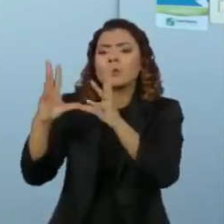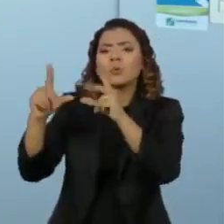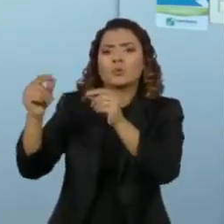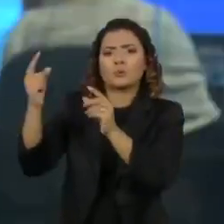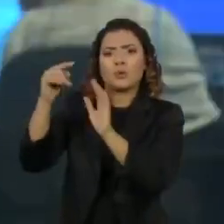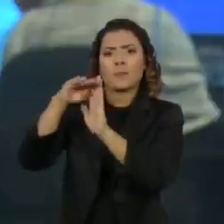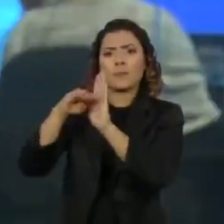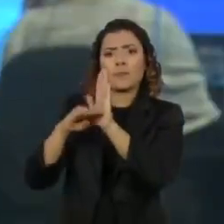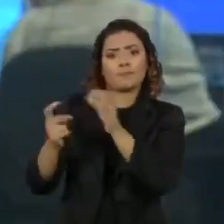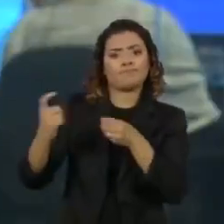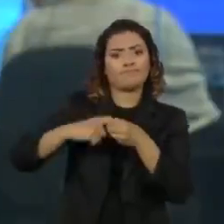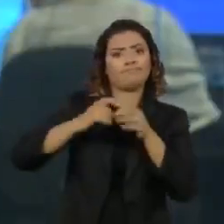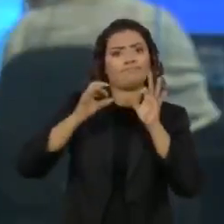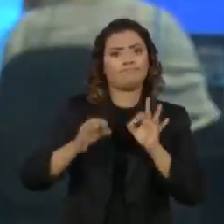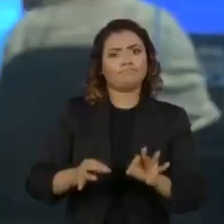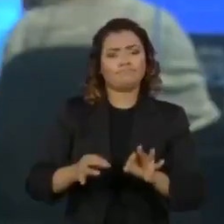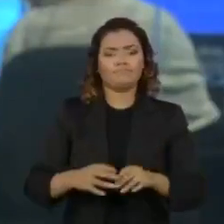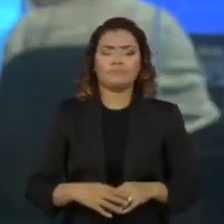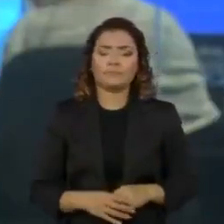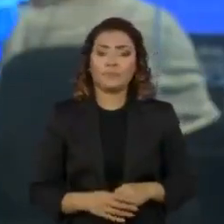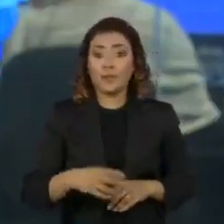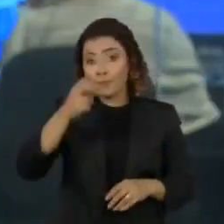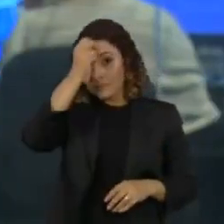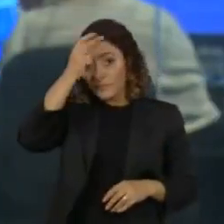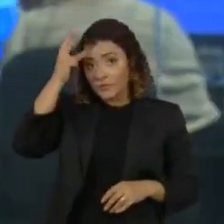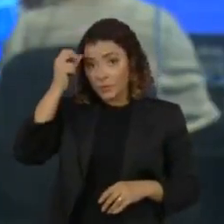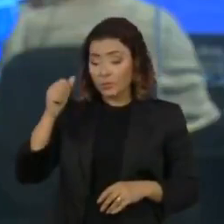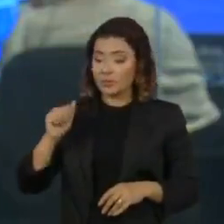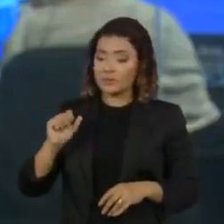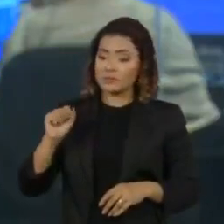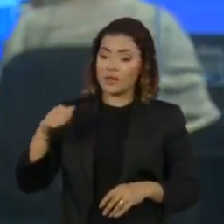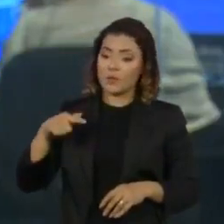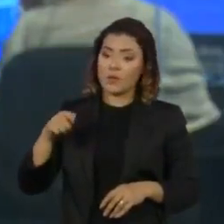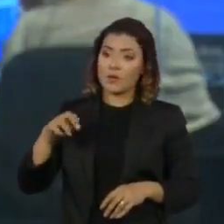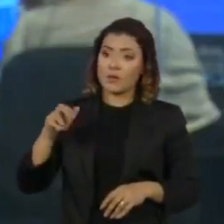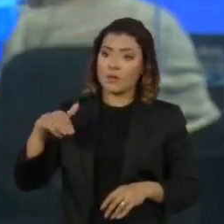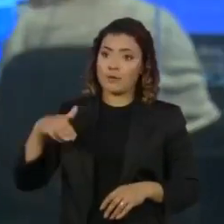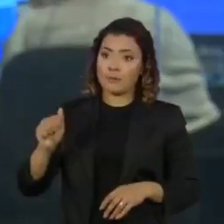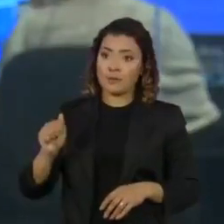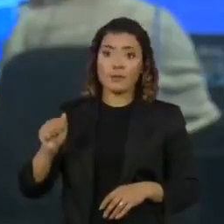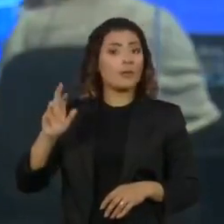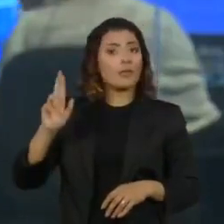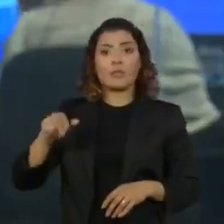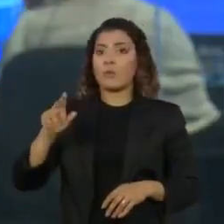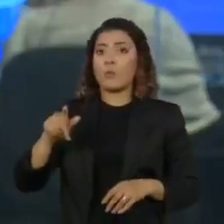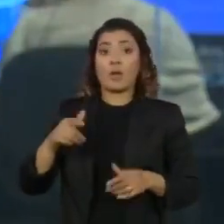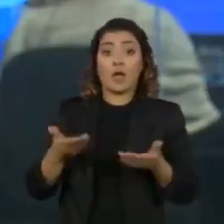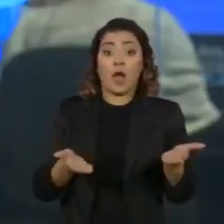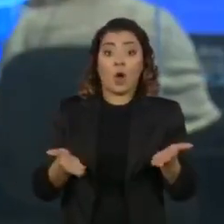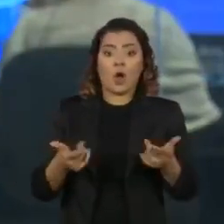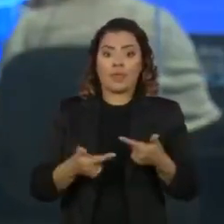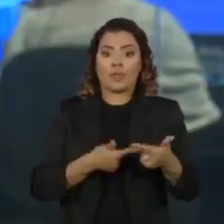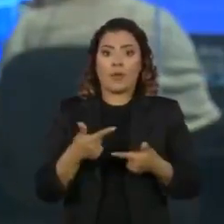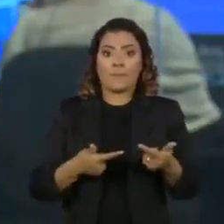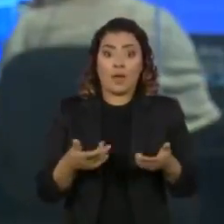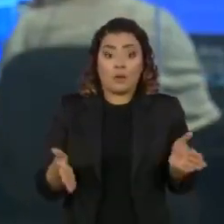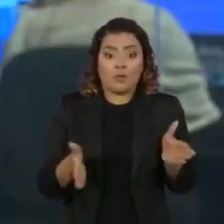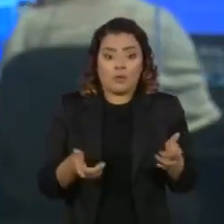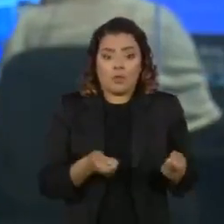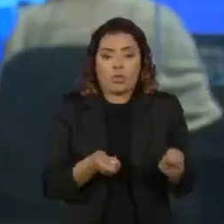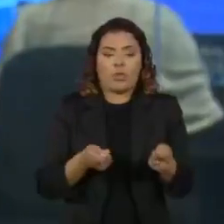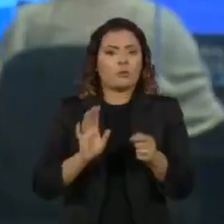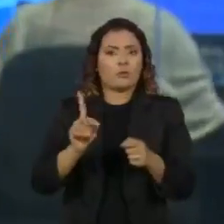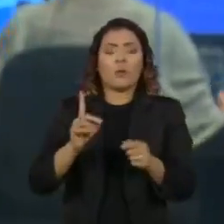ressarcida. A Prefeitura de Saquarema informou que essa operação não é referente à gestão atual e a lei foi criada